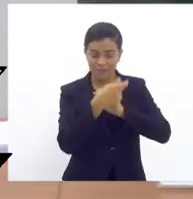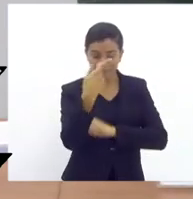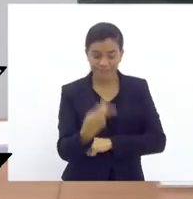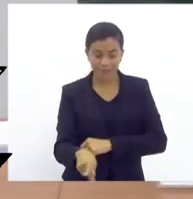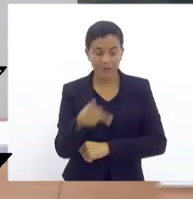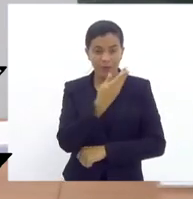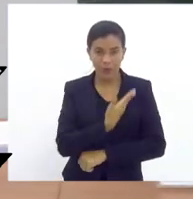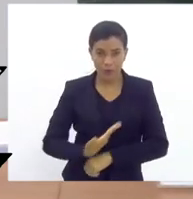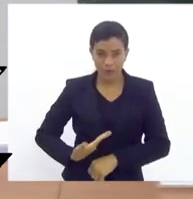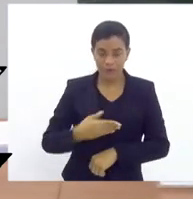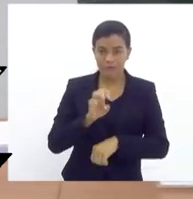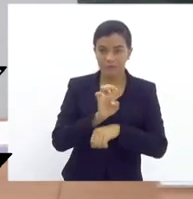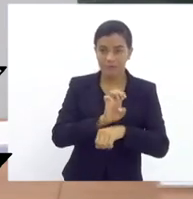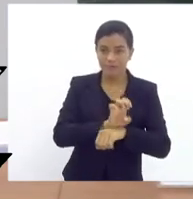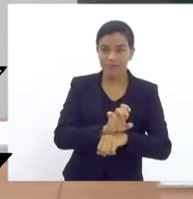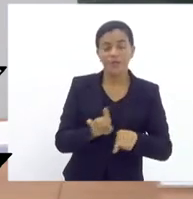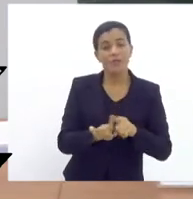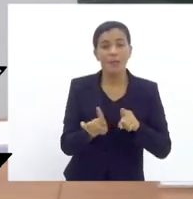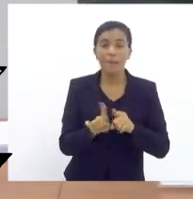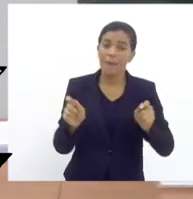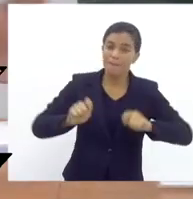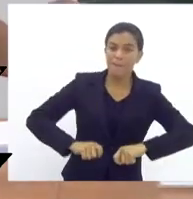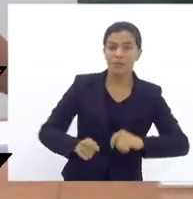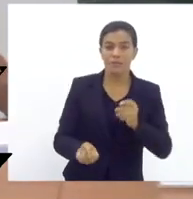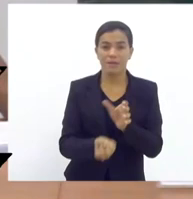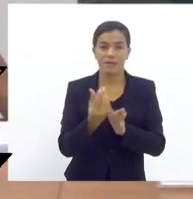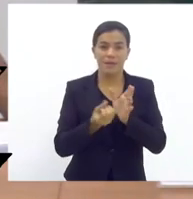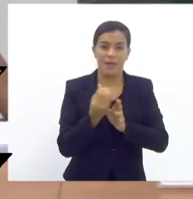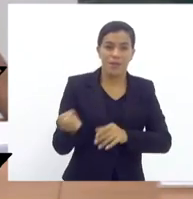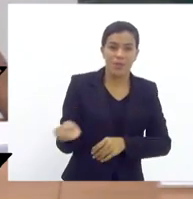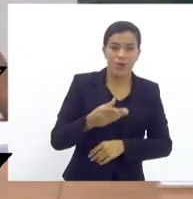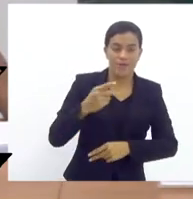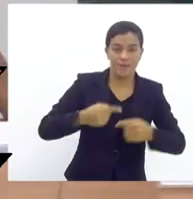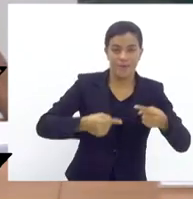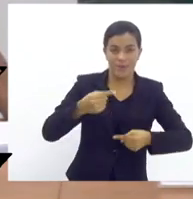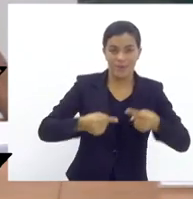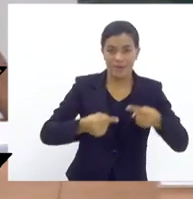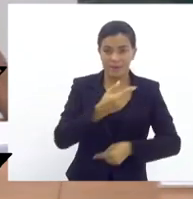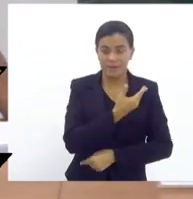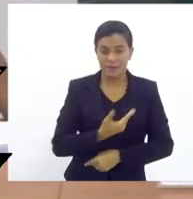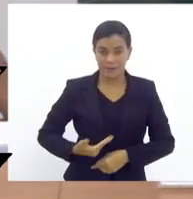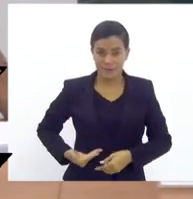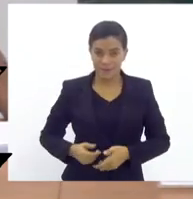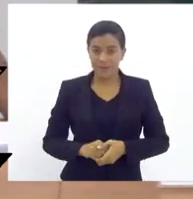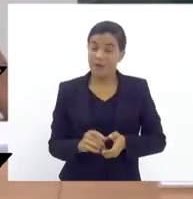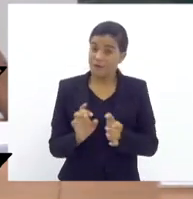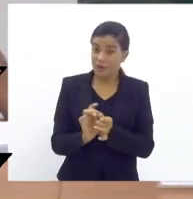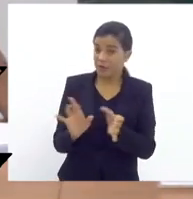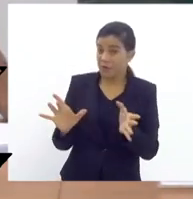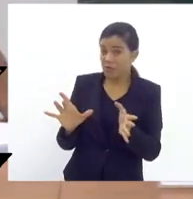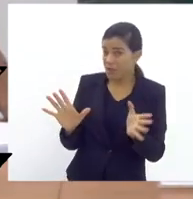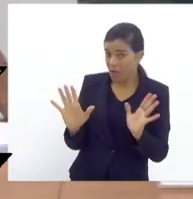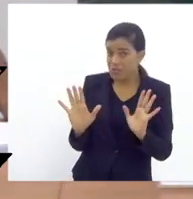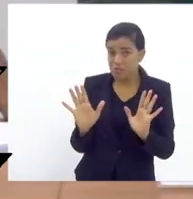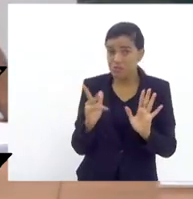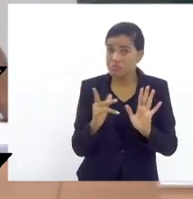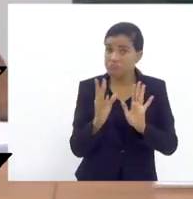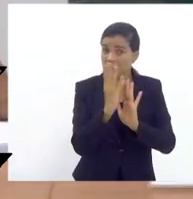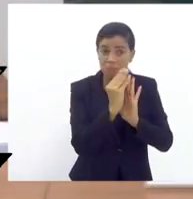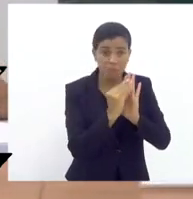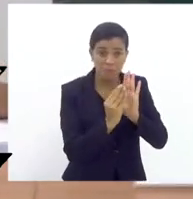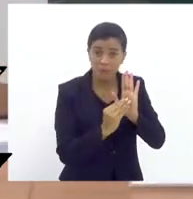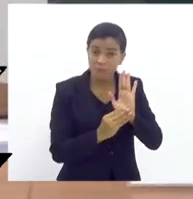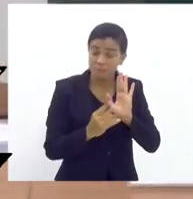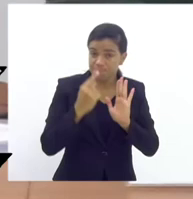percepções sobre construção de novas políticas então inclusive nas falas fiquem à vontade para gerar conteúdo e encaminhamento